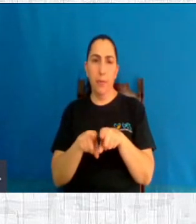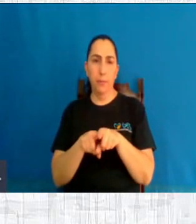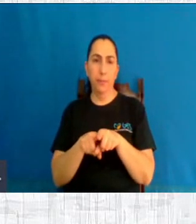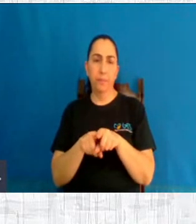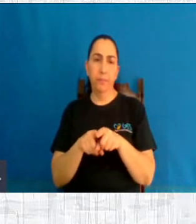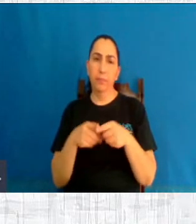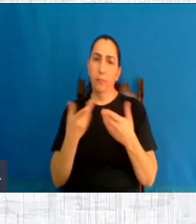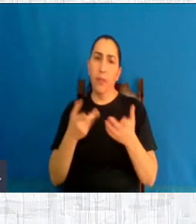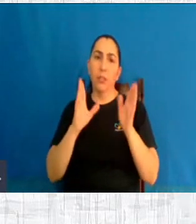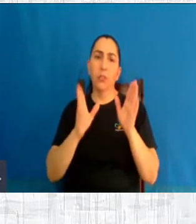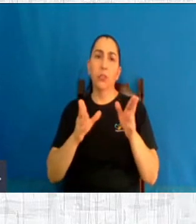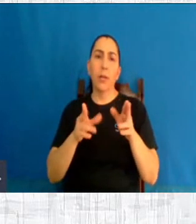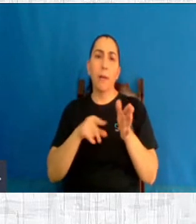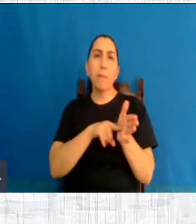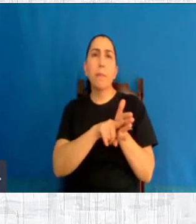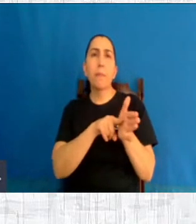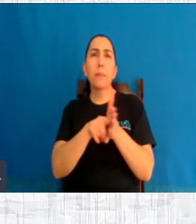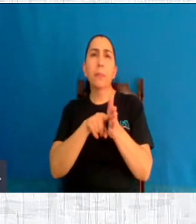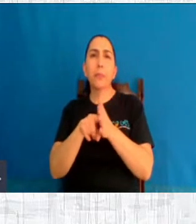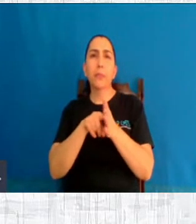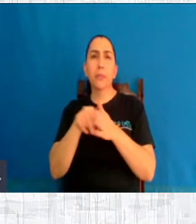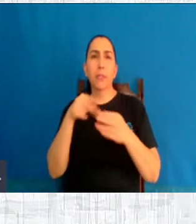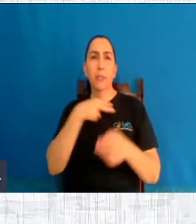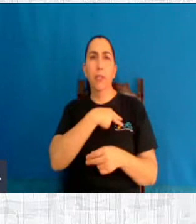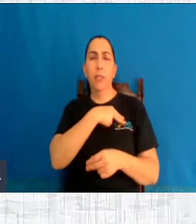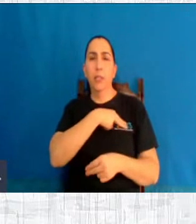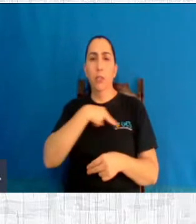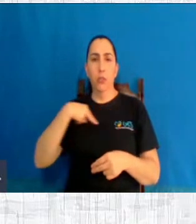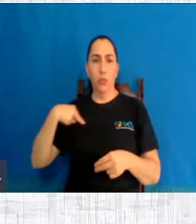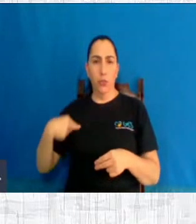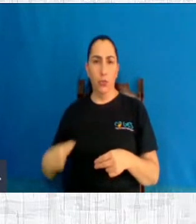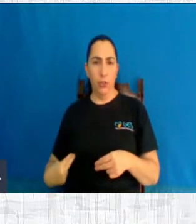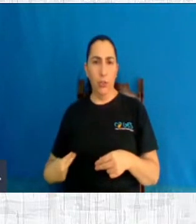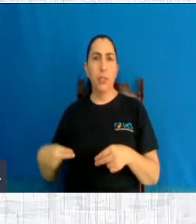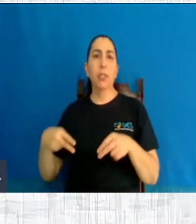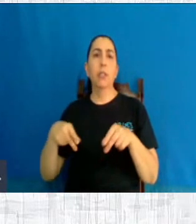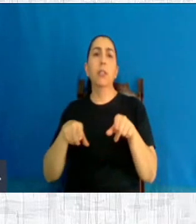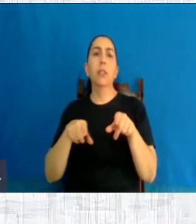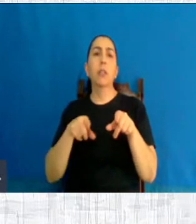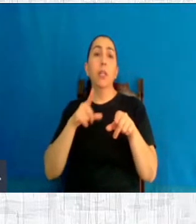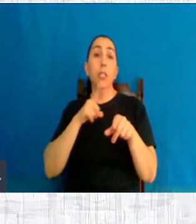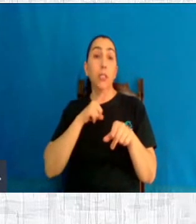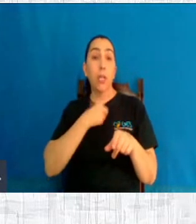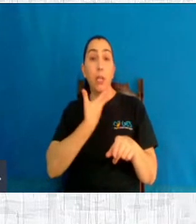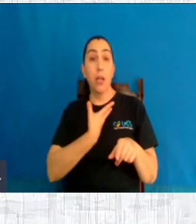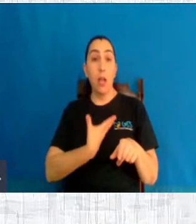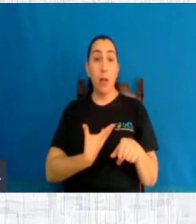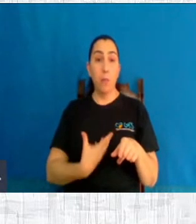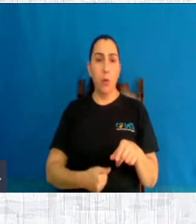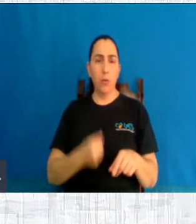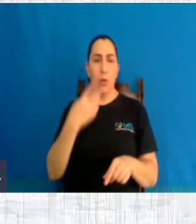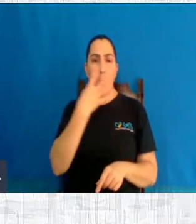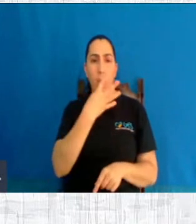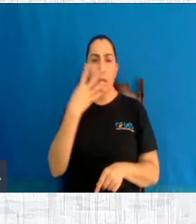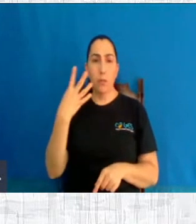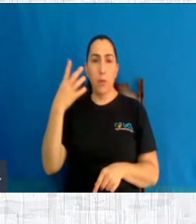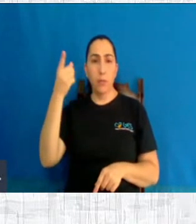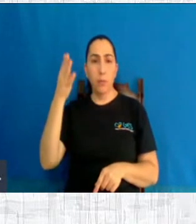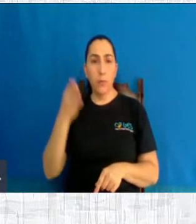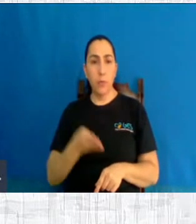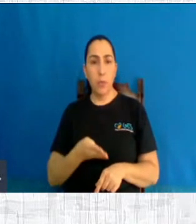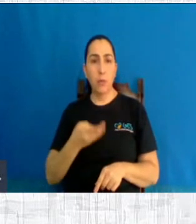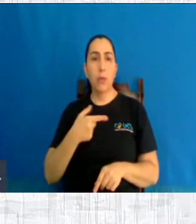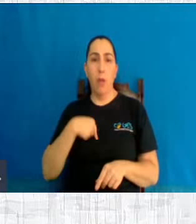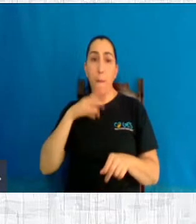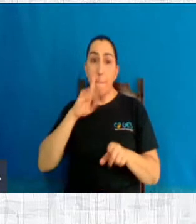se é muito rigorosa, tá? Mas fala que se a gente faz um aborto, tem 44% de chance a mais de ter câncer de